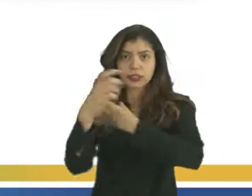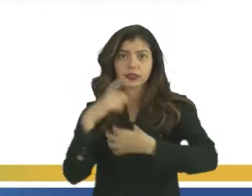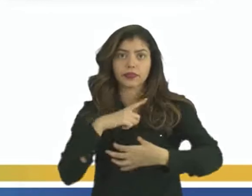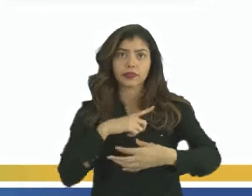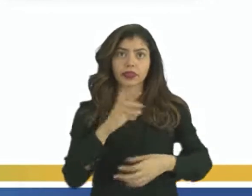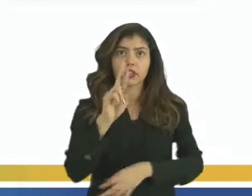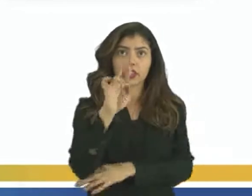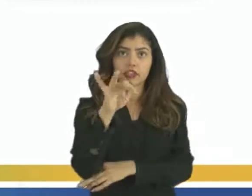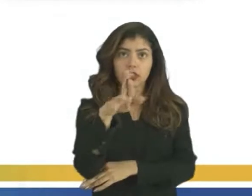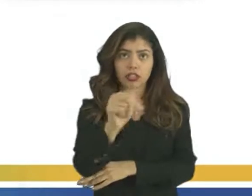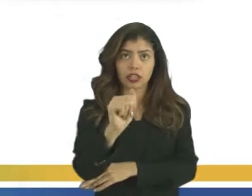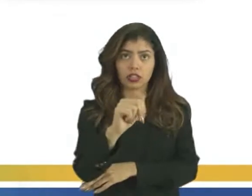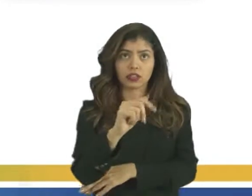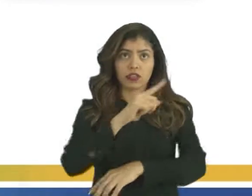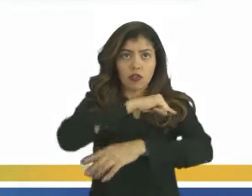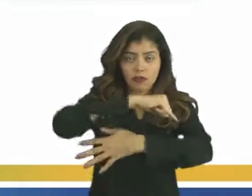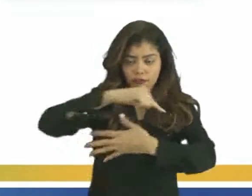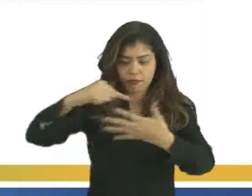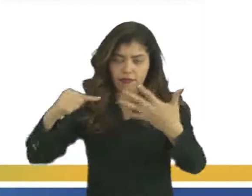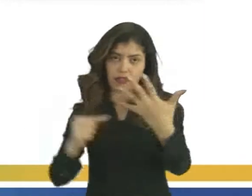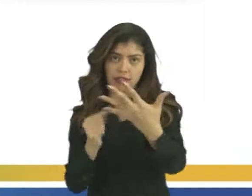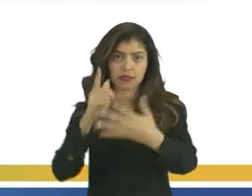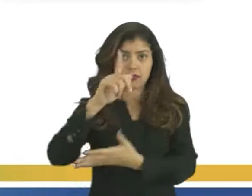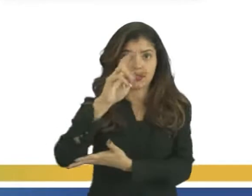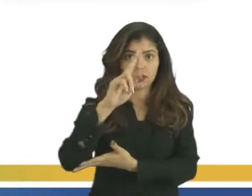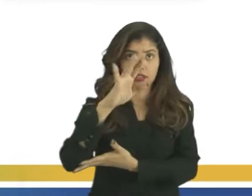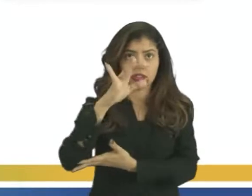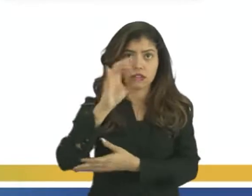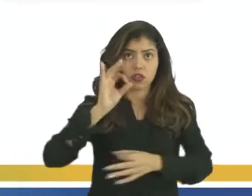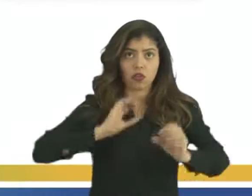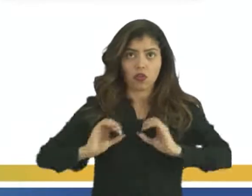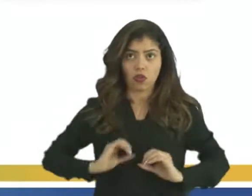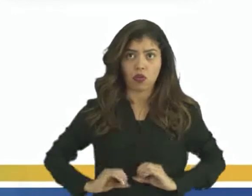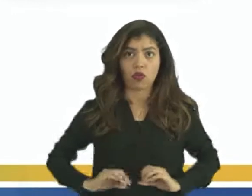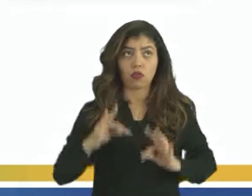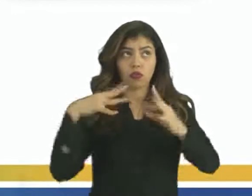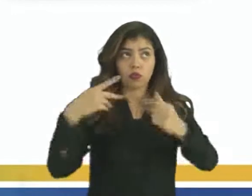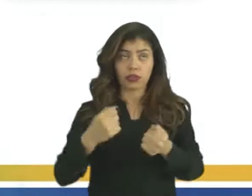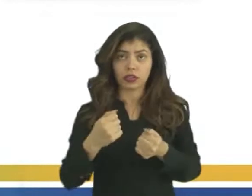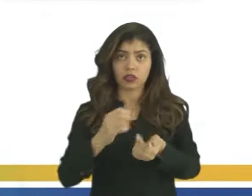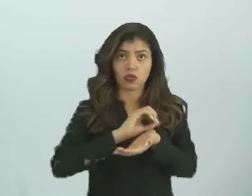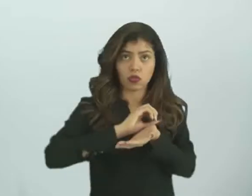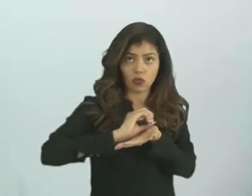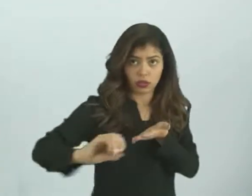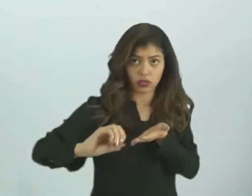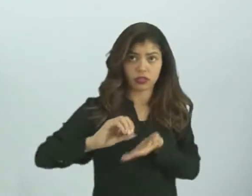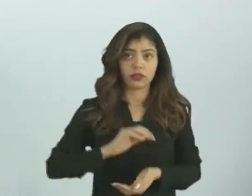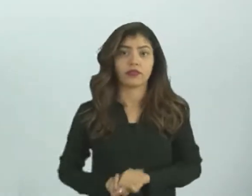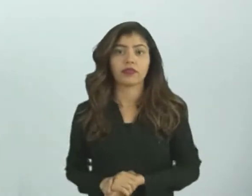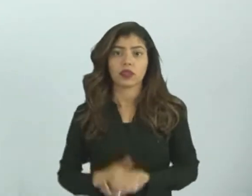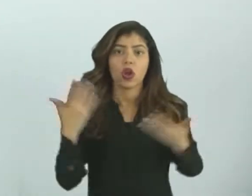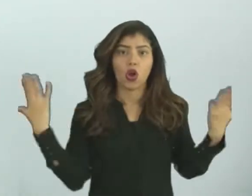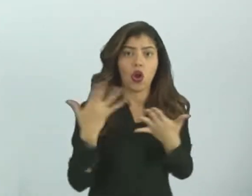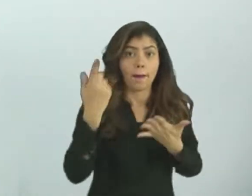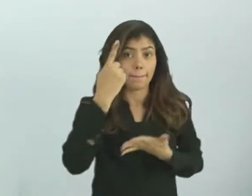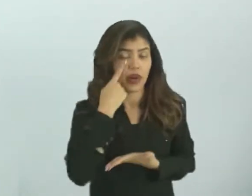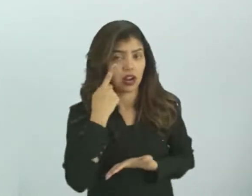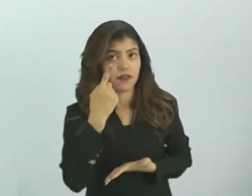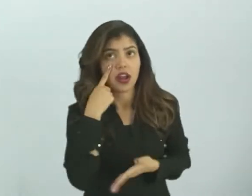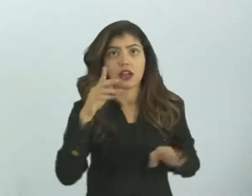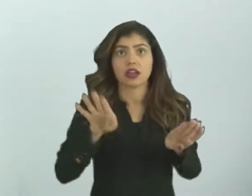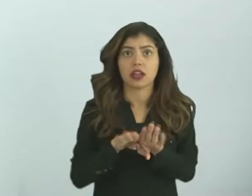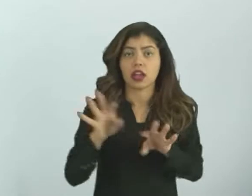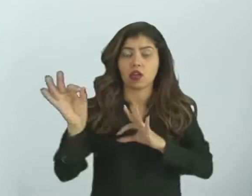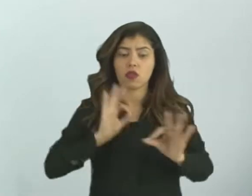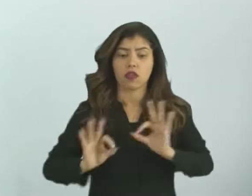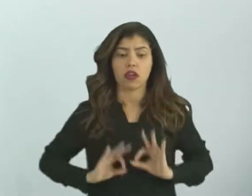e manutenção dos diversos tecidos e órgãos presentes no organismo, né? Então, que a gente pode ver que o